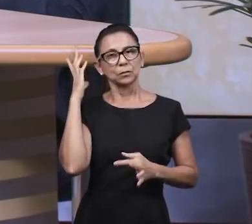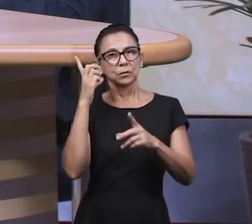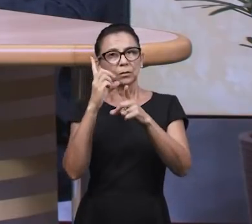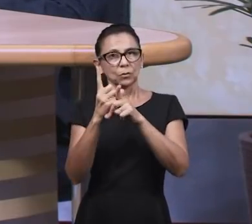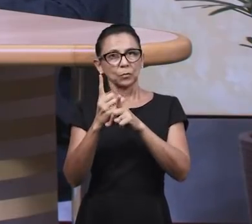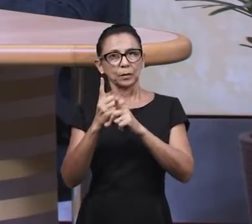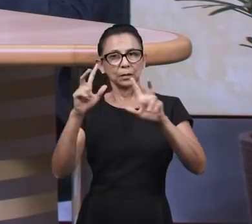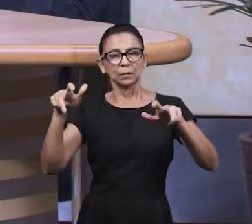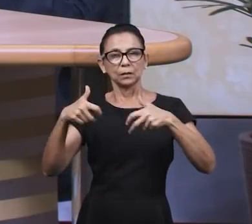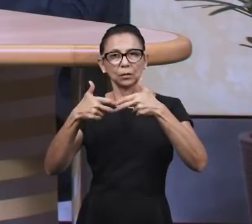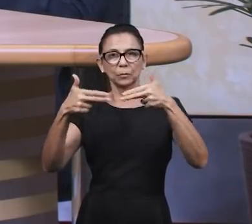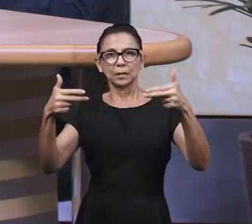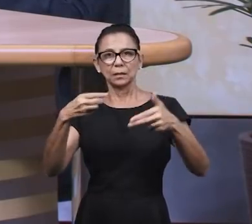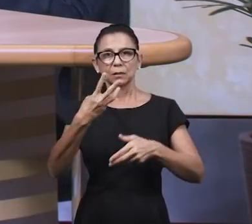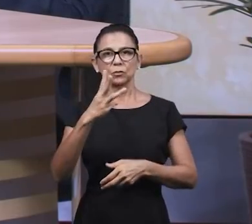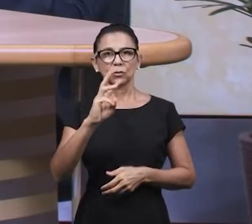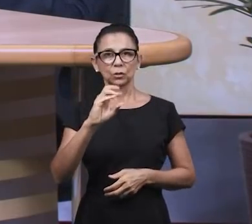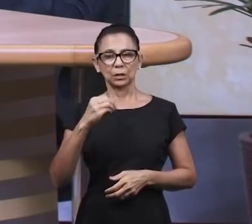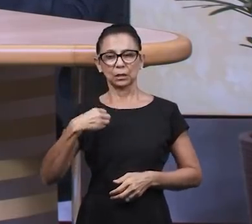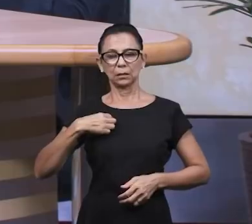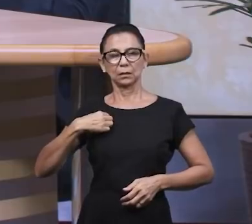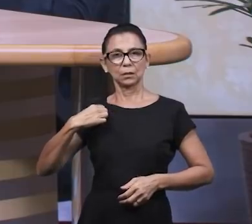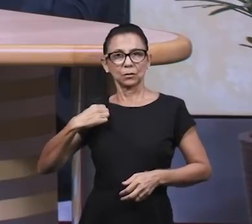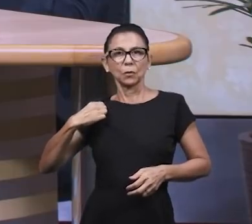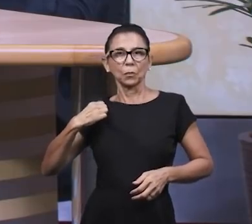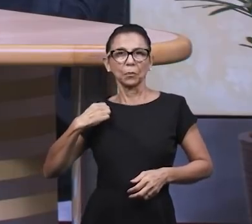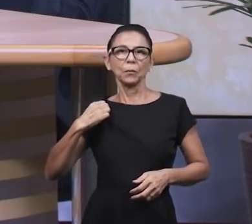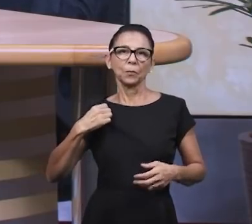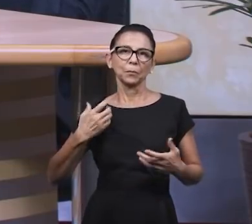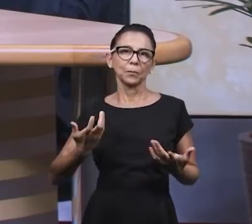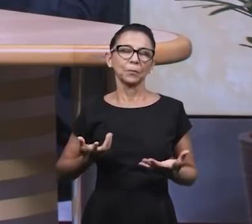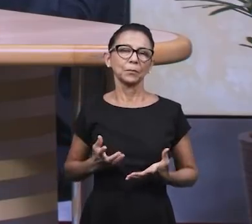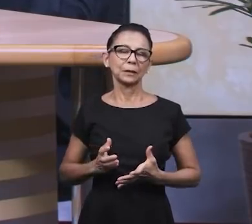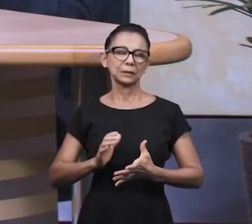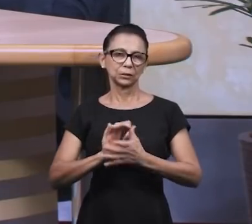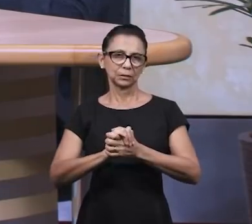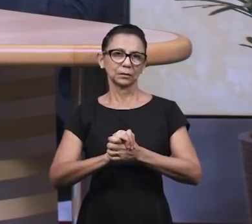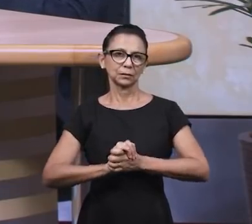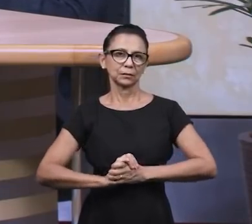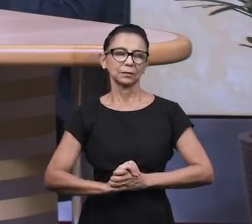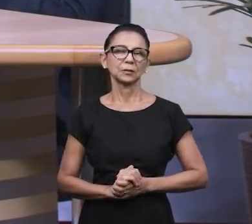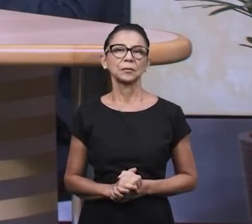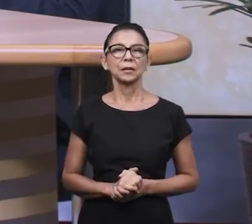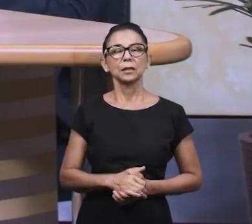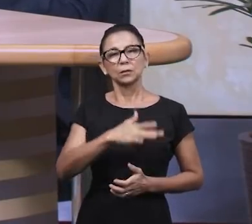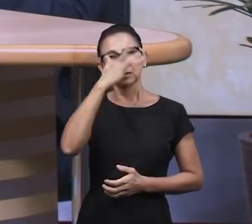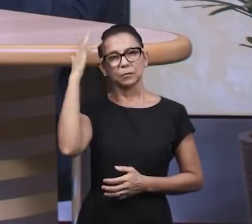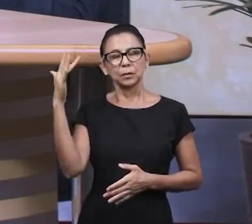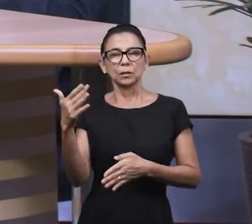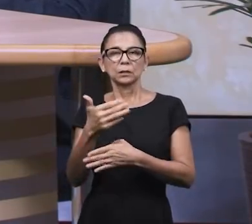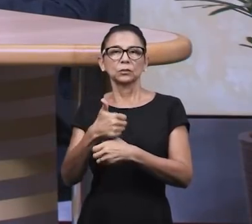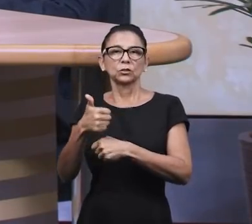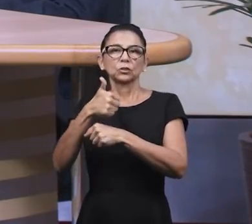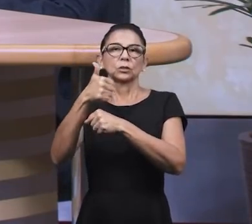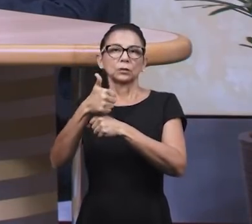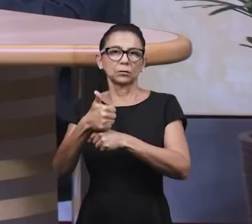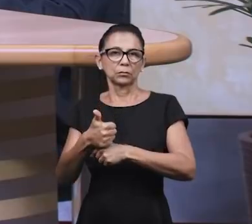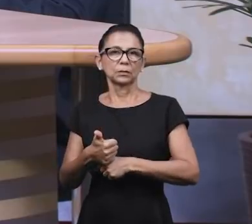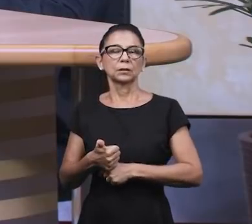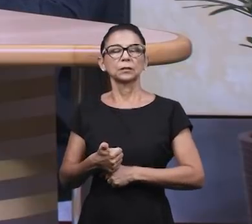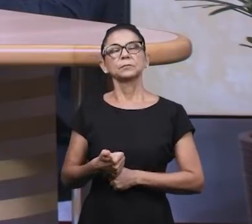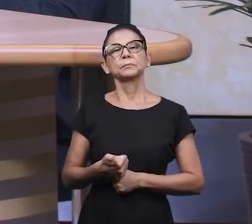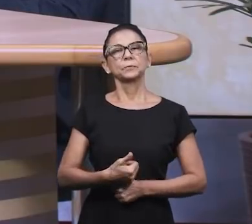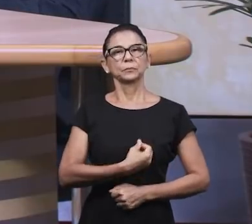providenciar para eles fazerem parte ali da festividade dele, da festa dele, serem, portanto, dignos de participar ali da festa